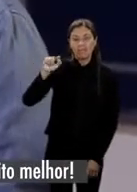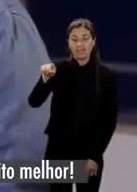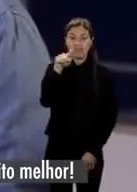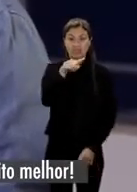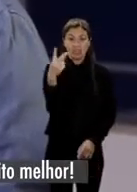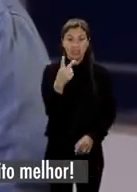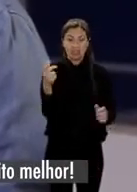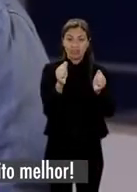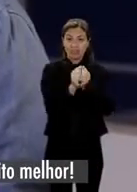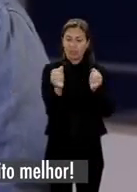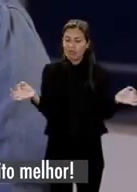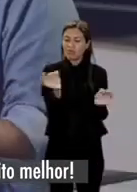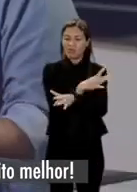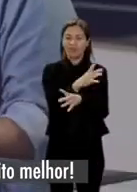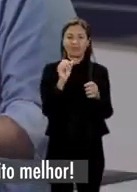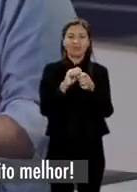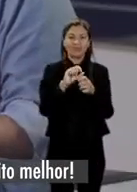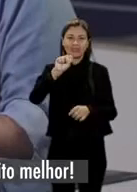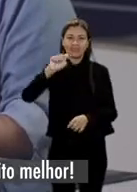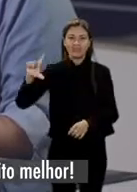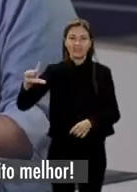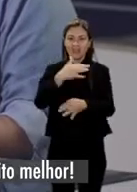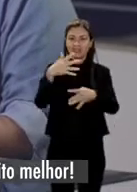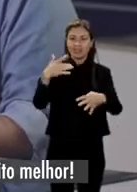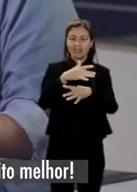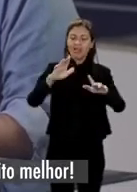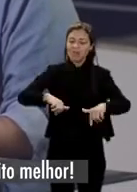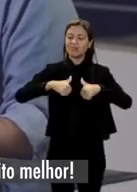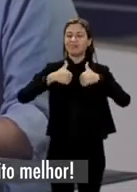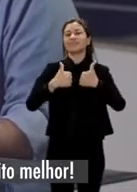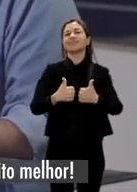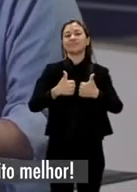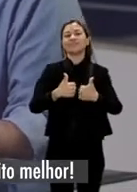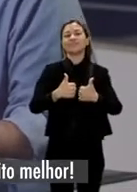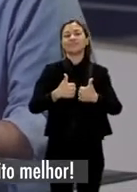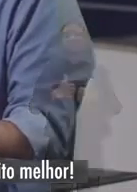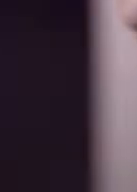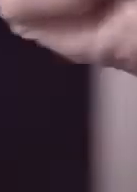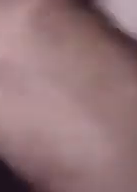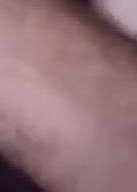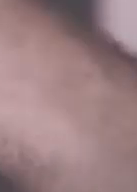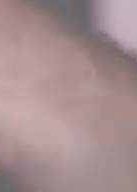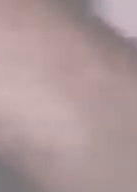Esmênia. Com você, estamos prontos para fazer de São Luís uma cidade muito melhor.